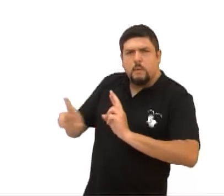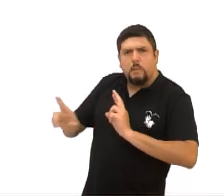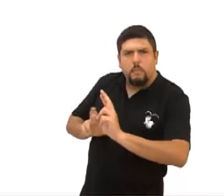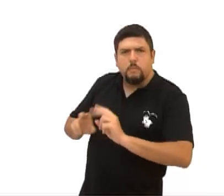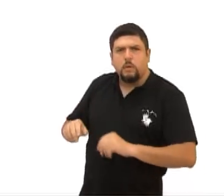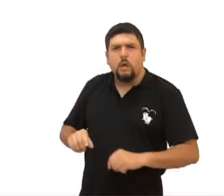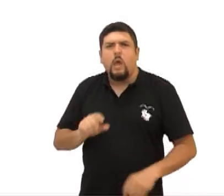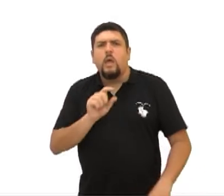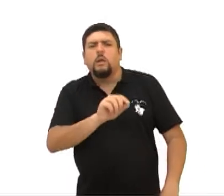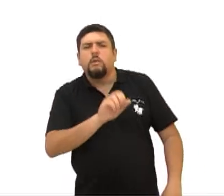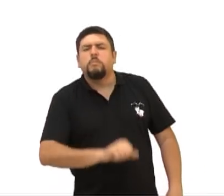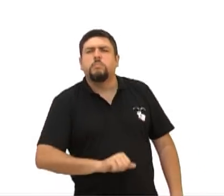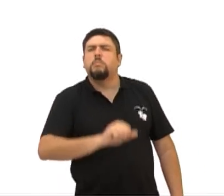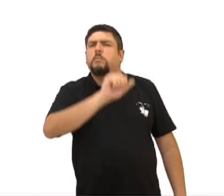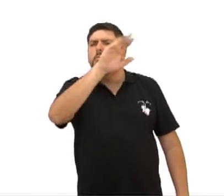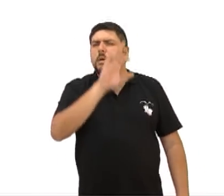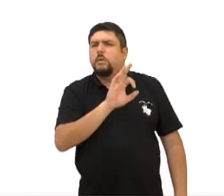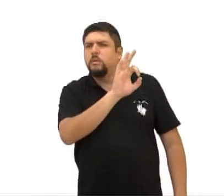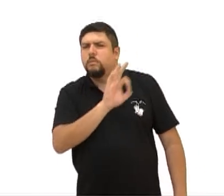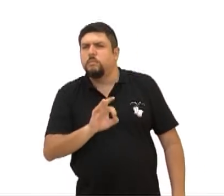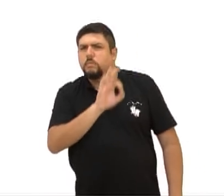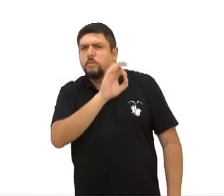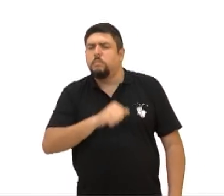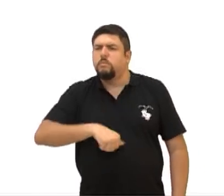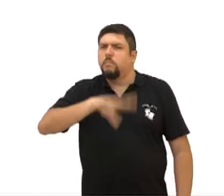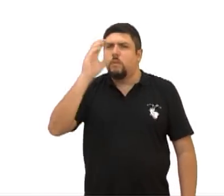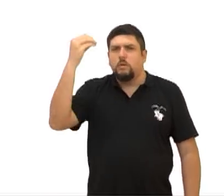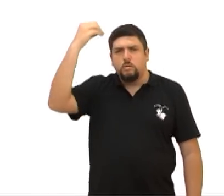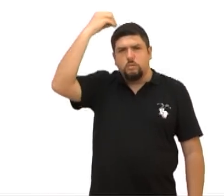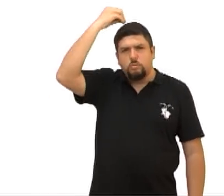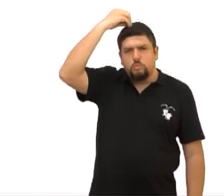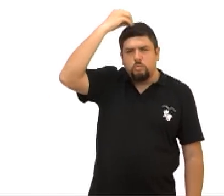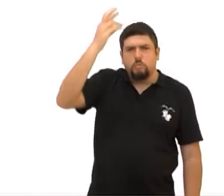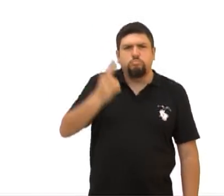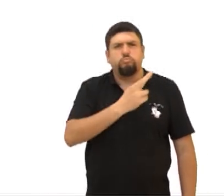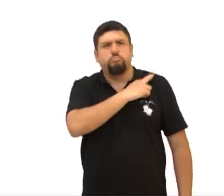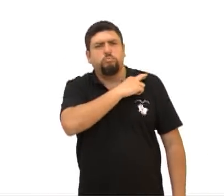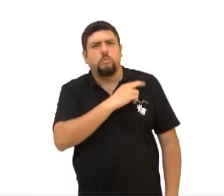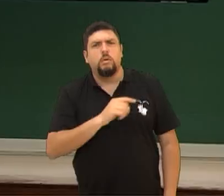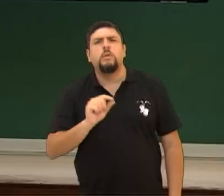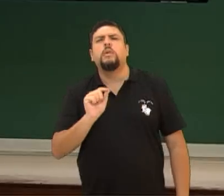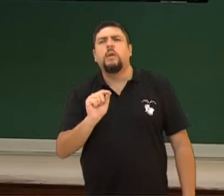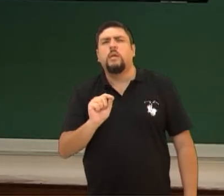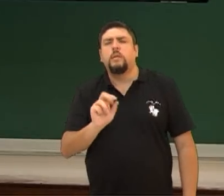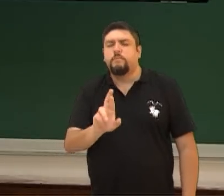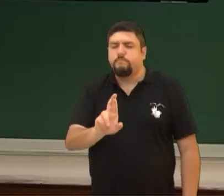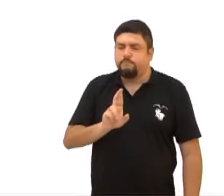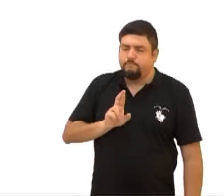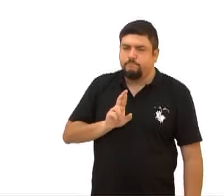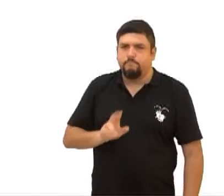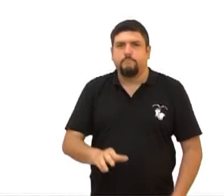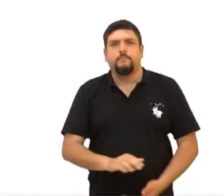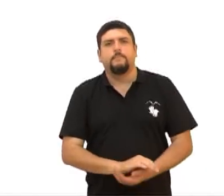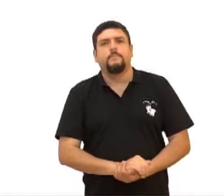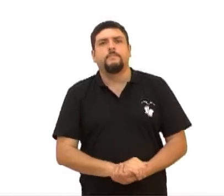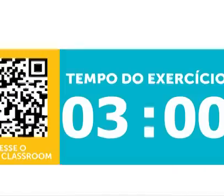maior percentual de responsabilidade pela crise hídrica? Pense um pouquinho e já voltamos.